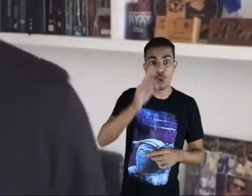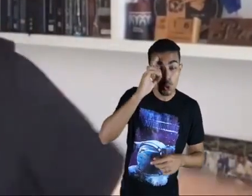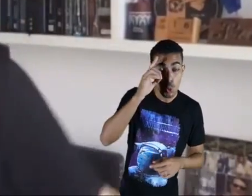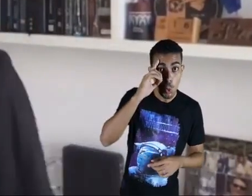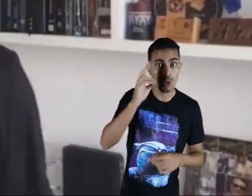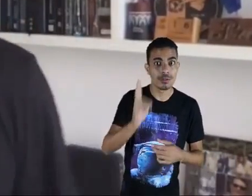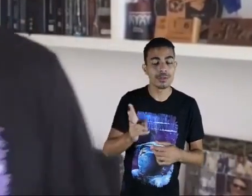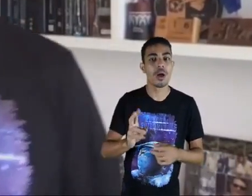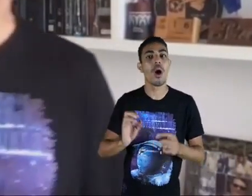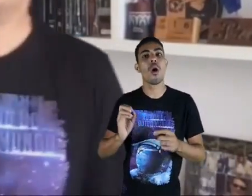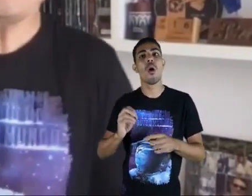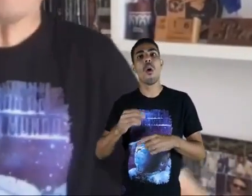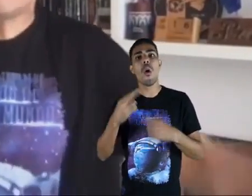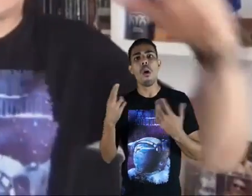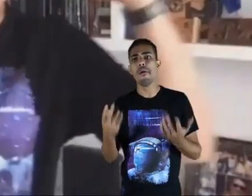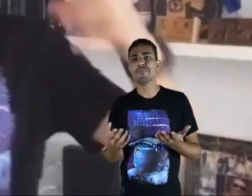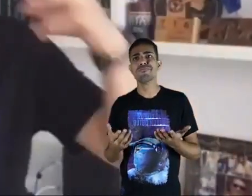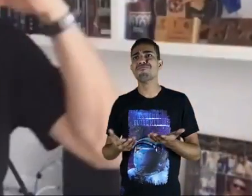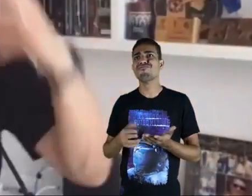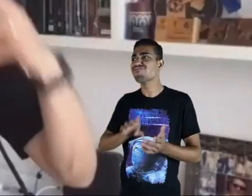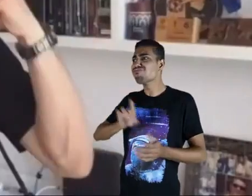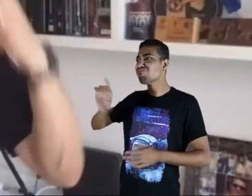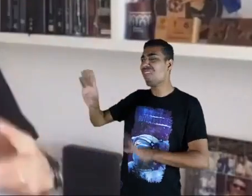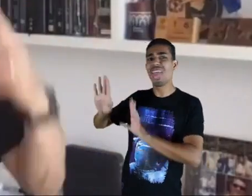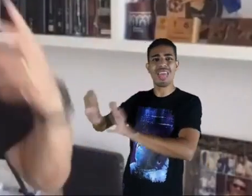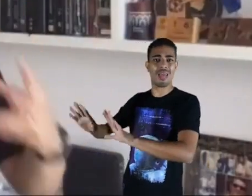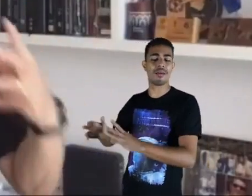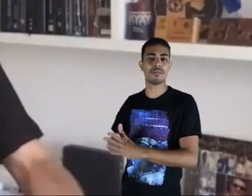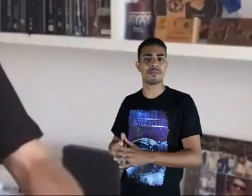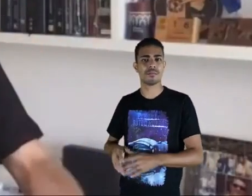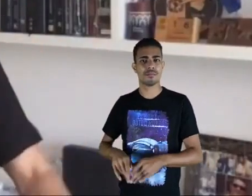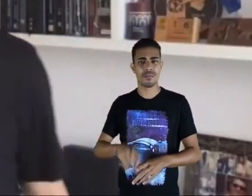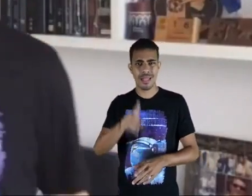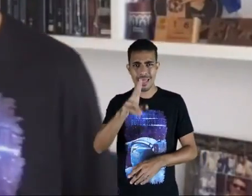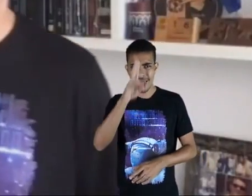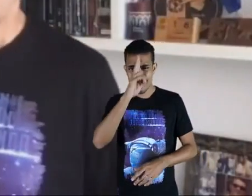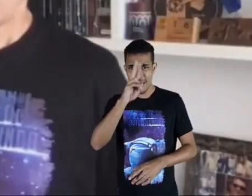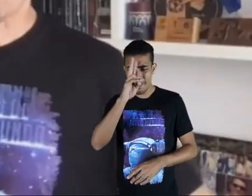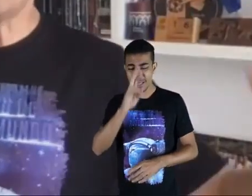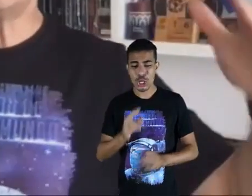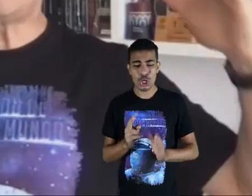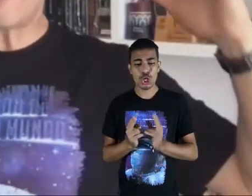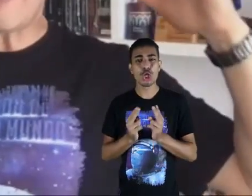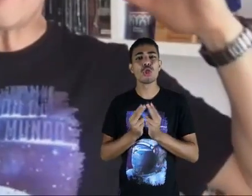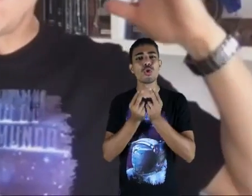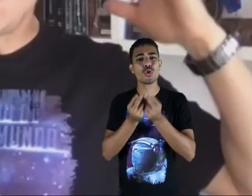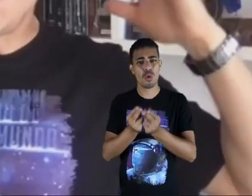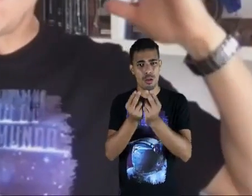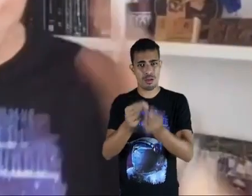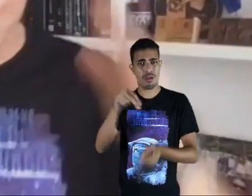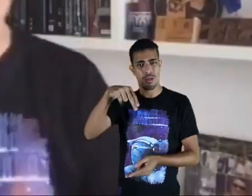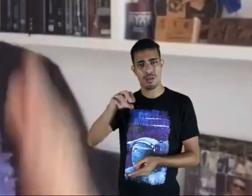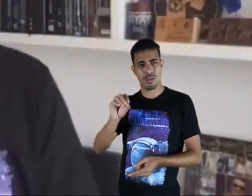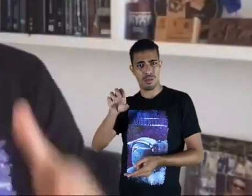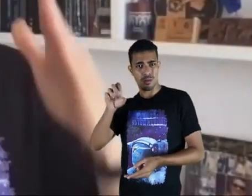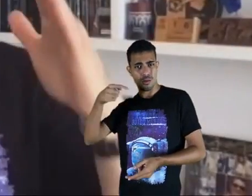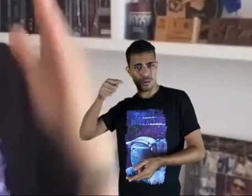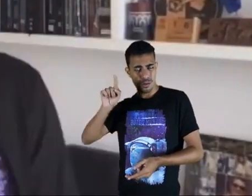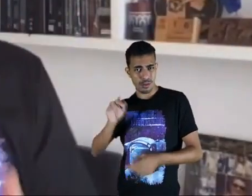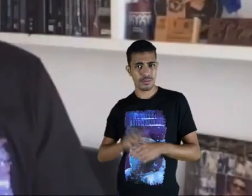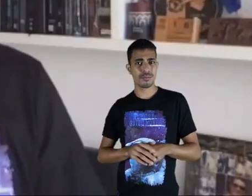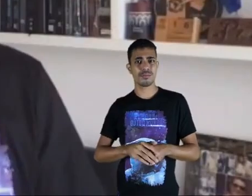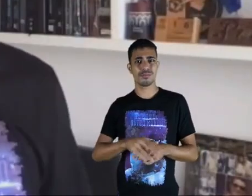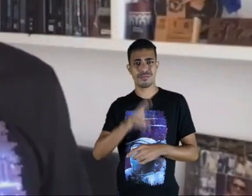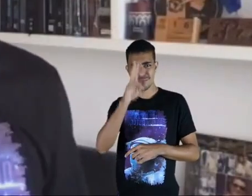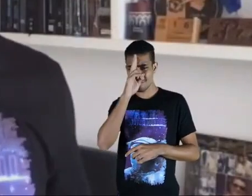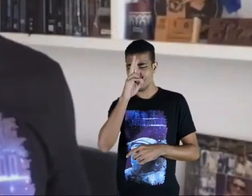de Enoque. Noé. Imagina o desafio de Noé. Contra todo vento